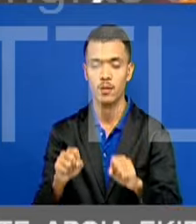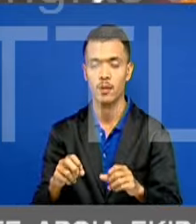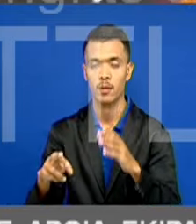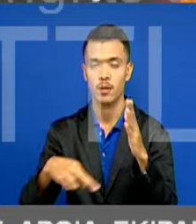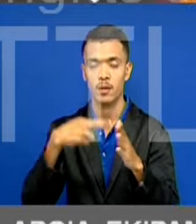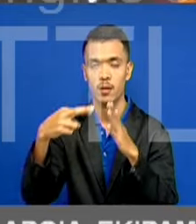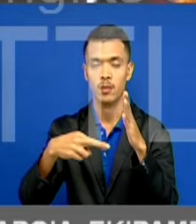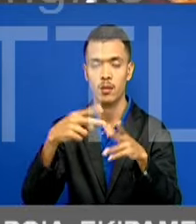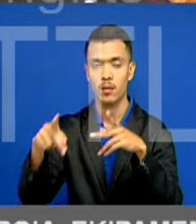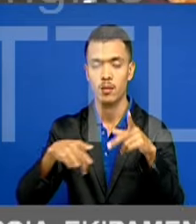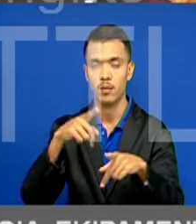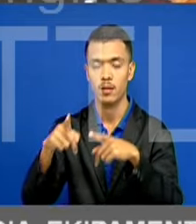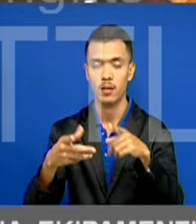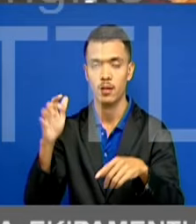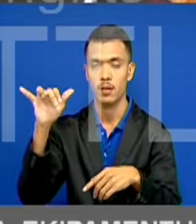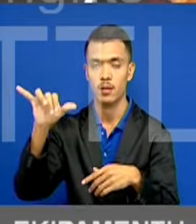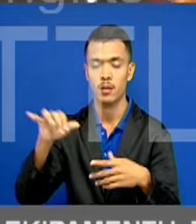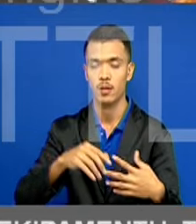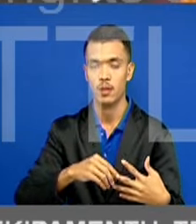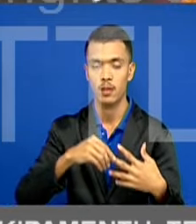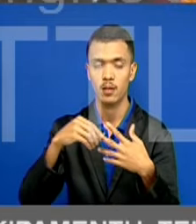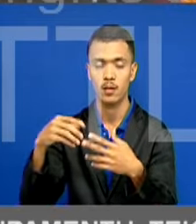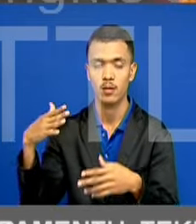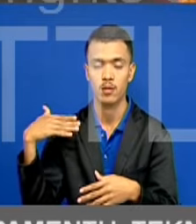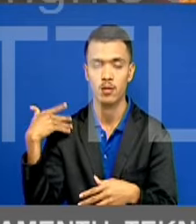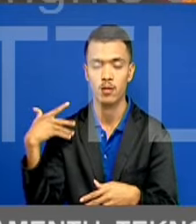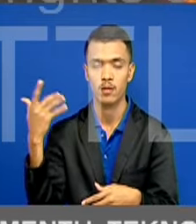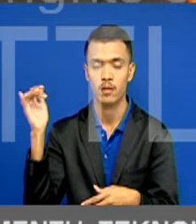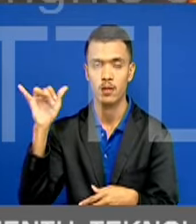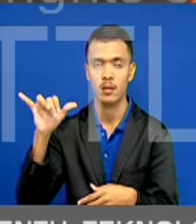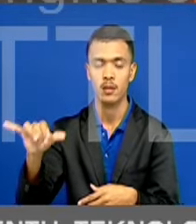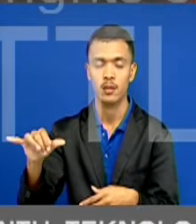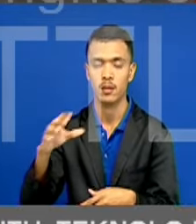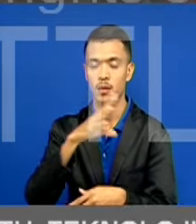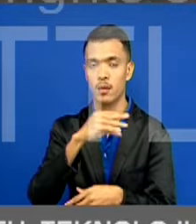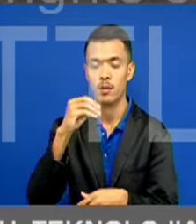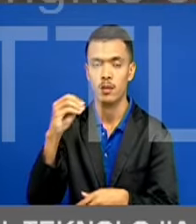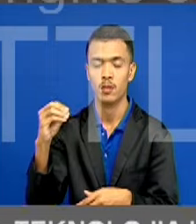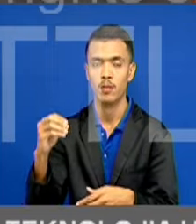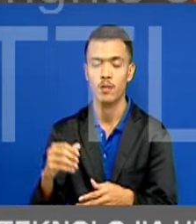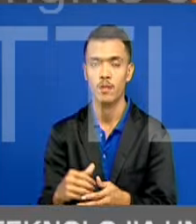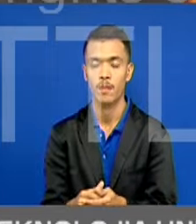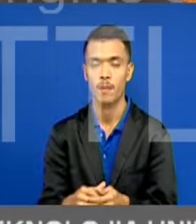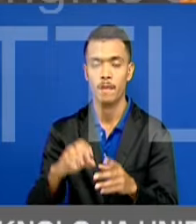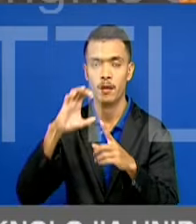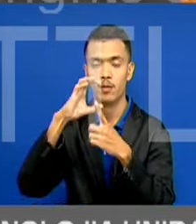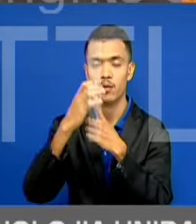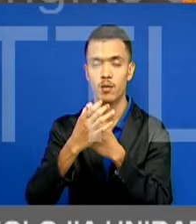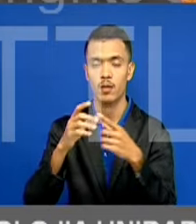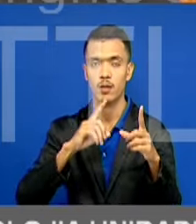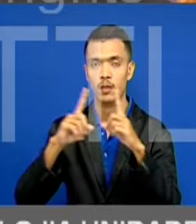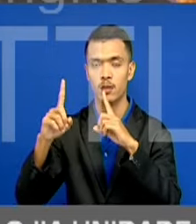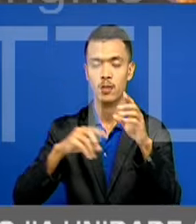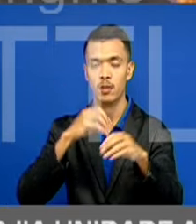comunidade Sira, Lili, o jovem Sira, parte de artes e rituais no arte marciais, no e a navaca tá tarabando nesse colia com